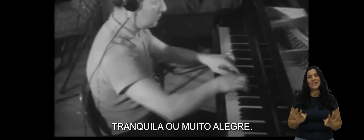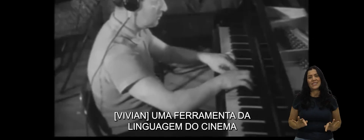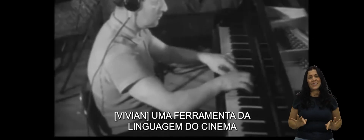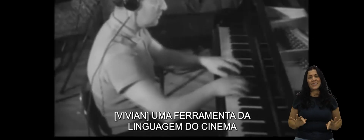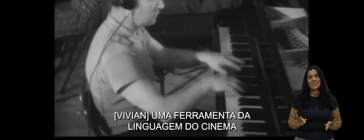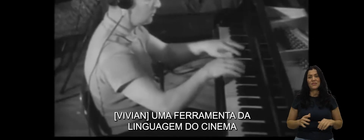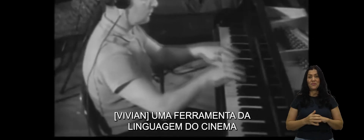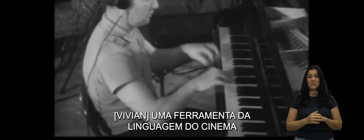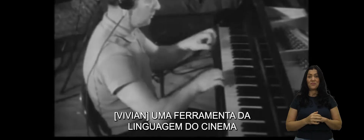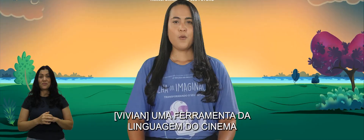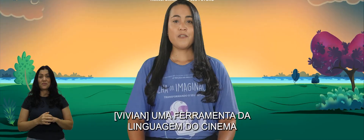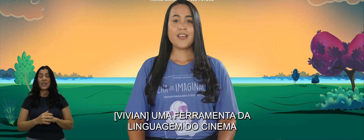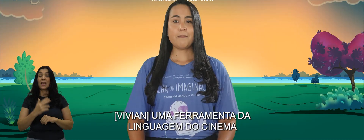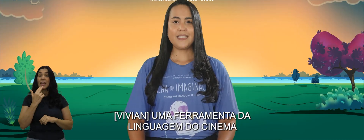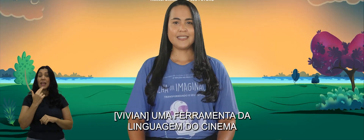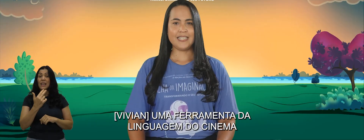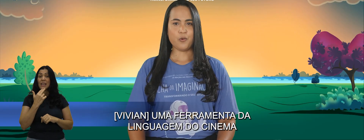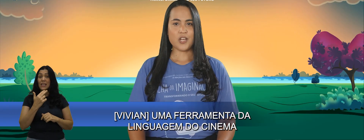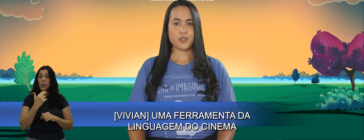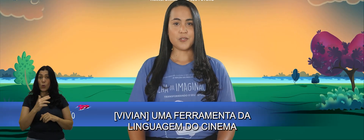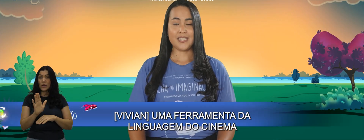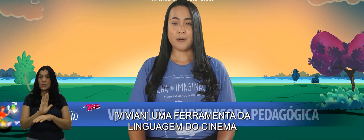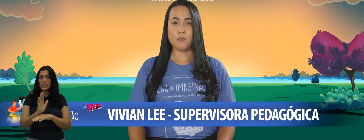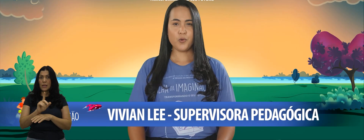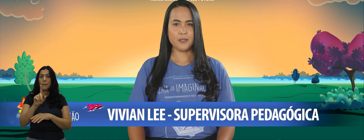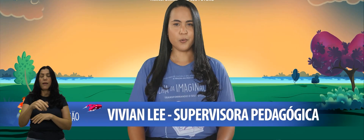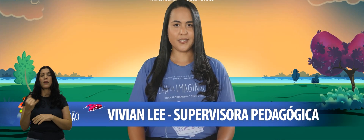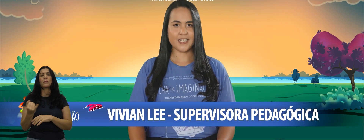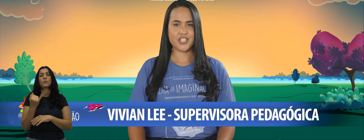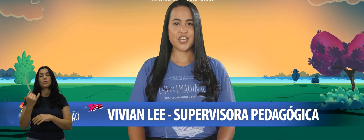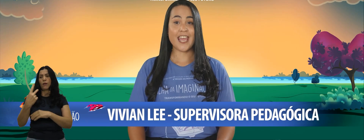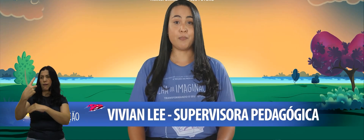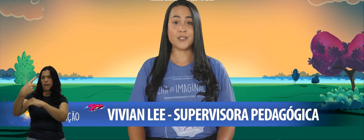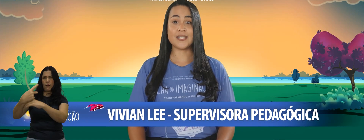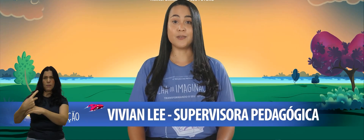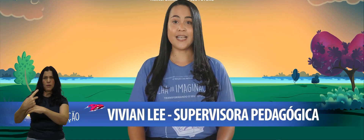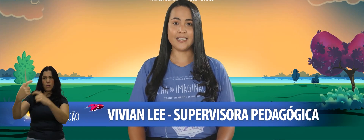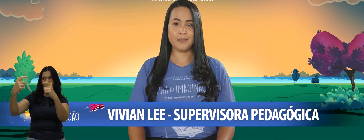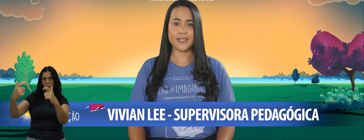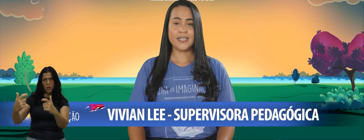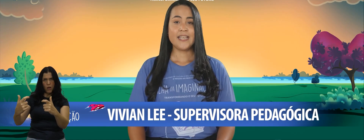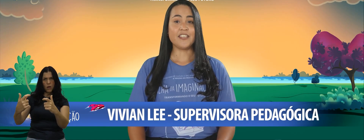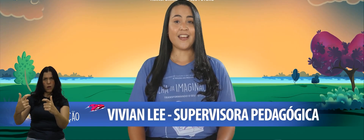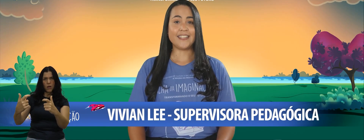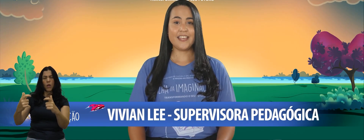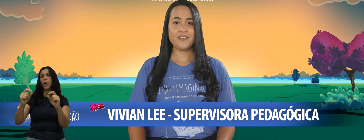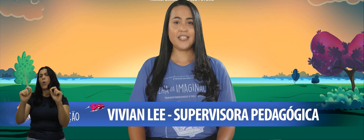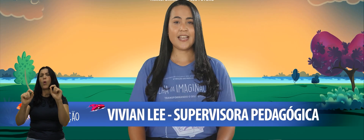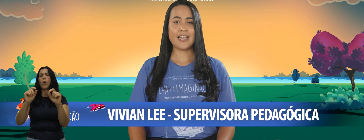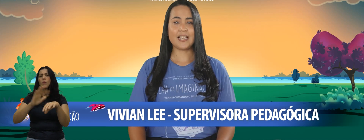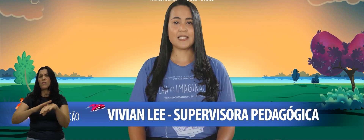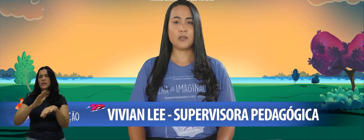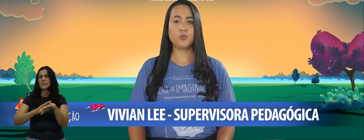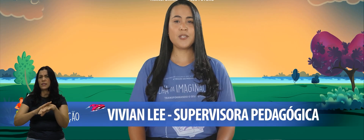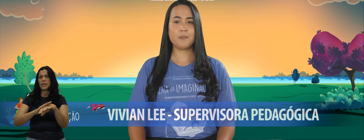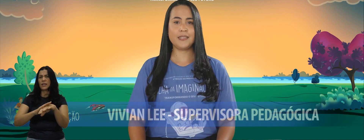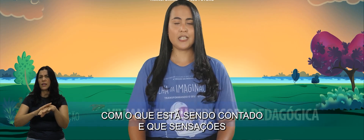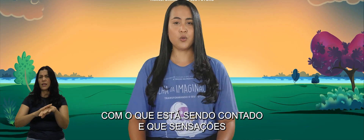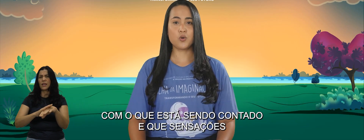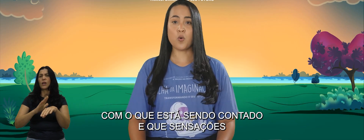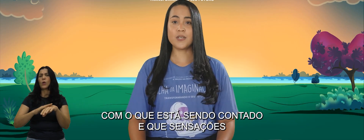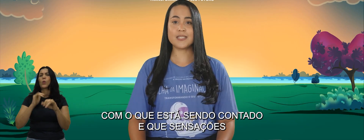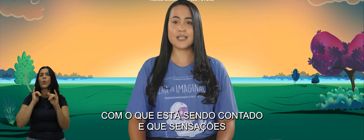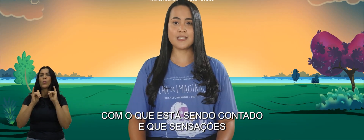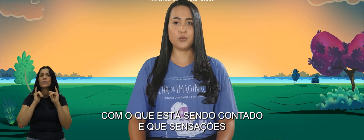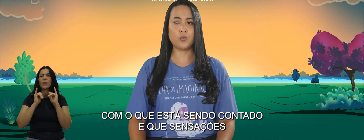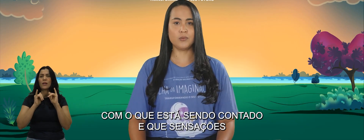muito alegre. Uma ferramenta da linguagem do cinema muito importante é a posição da câmera, que vai definir a relação do